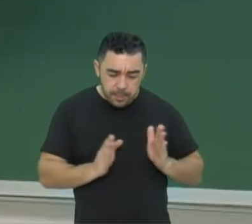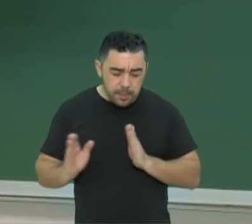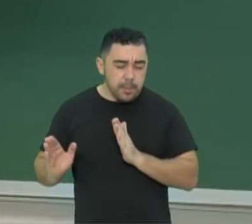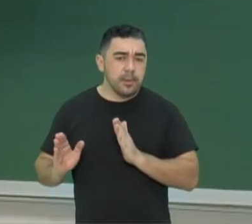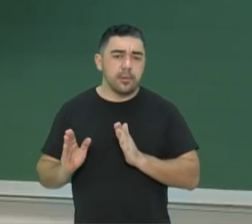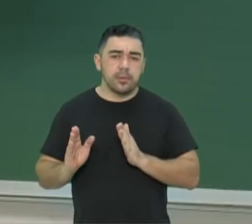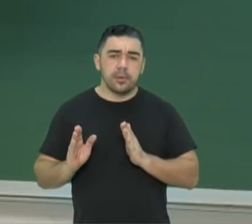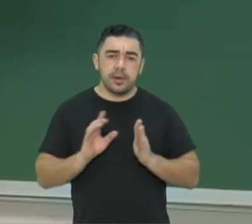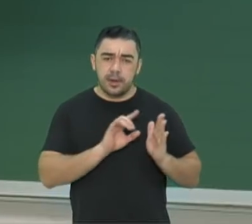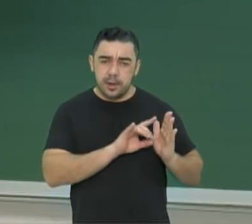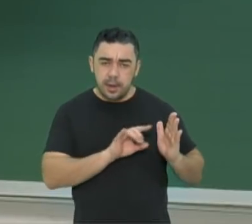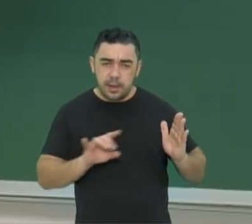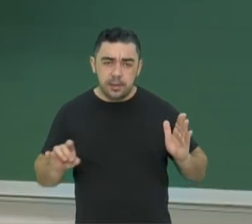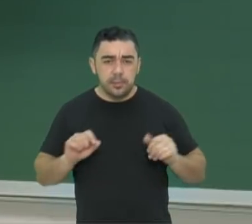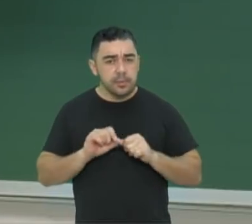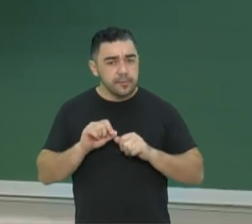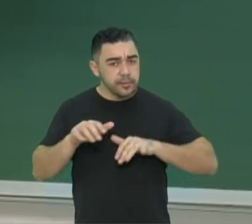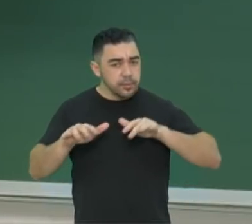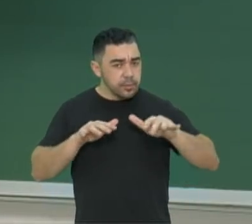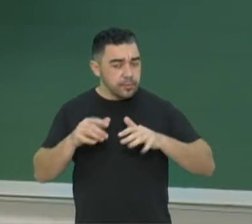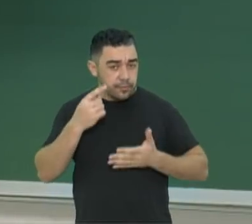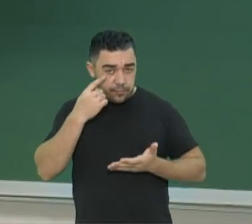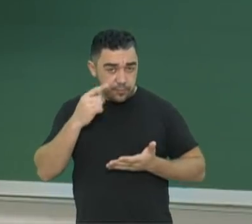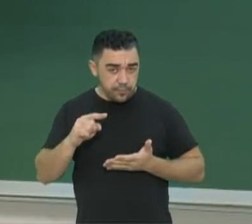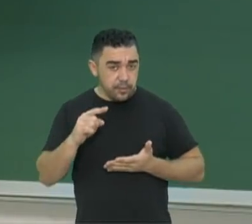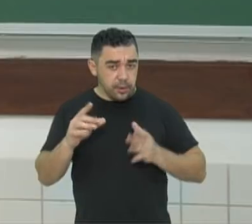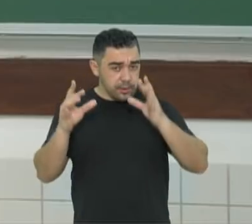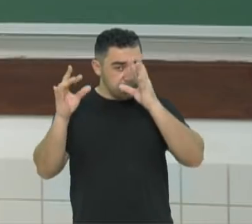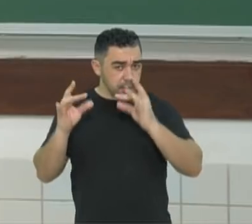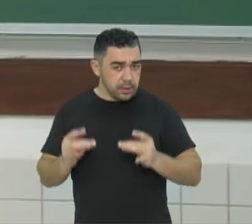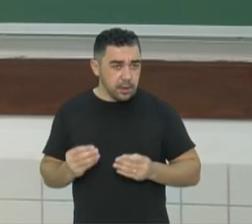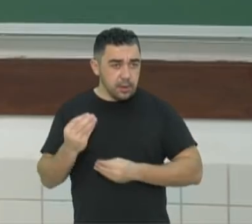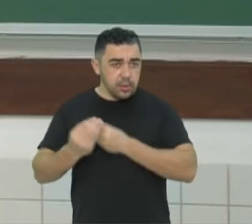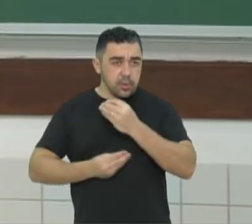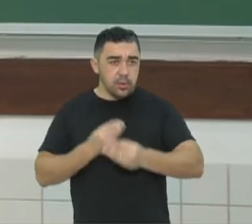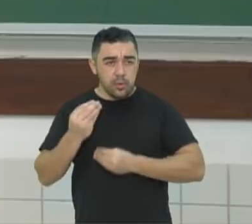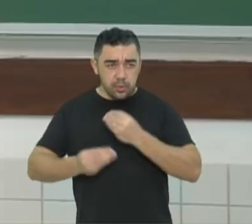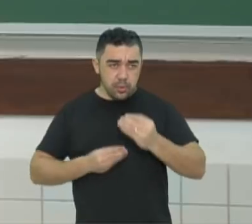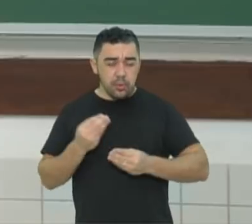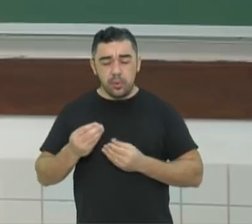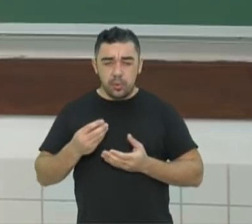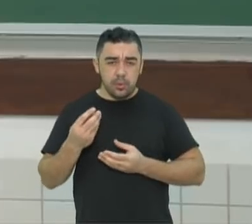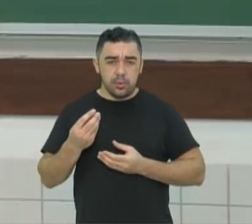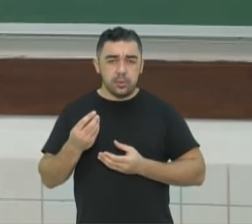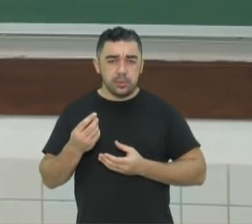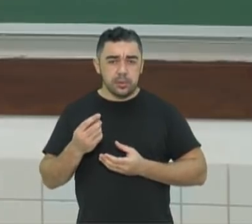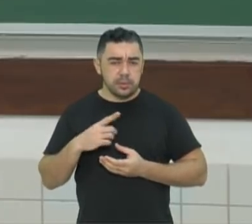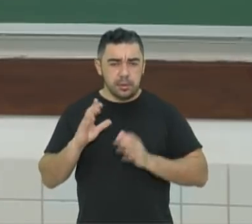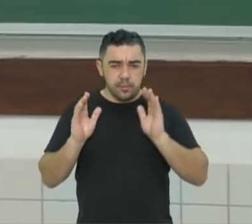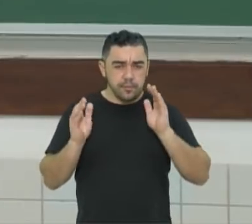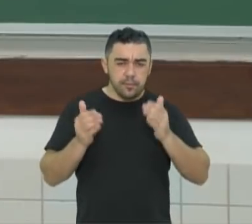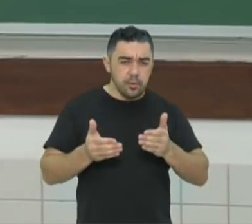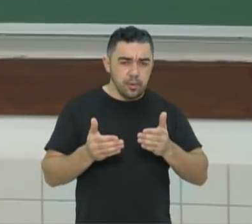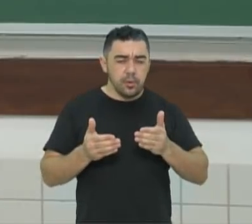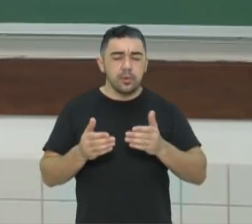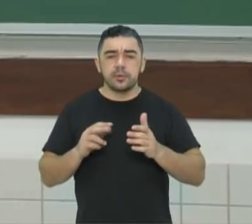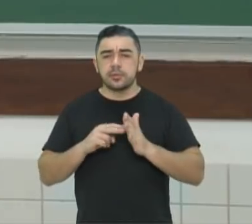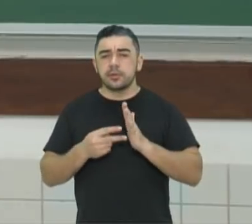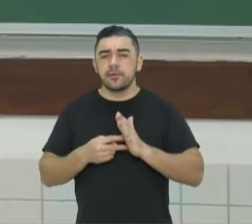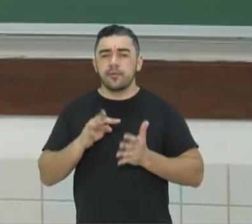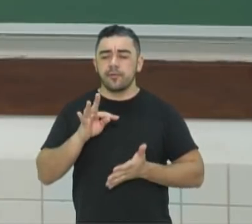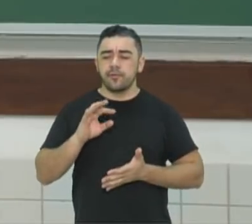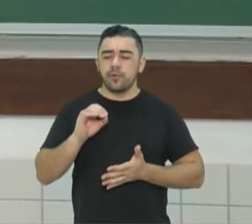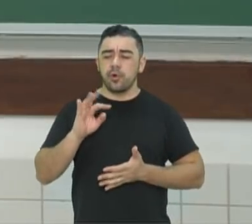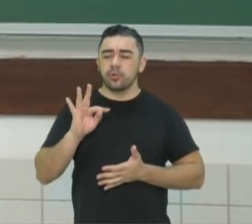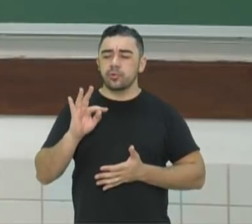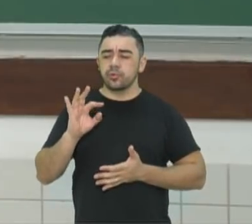para construir esse movimento. E a gente vai ver então alguns detalhes sobre essas questões com mais ênfase com respeito ao fotograma.